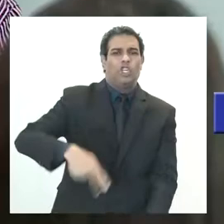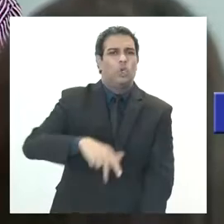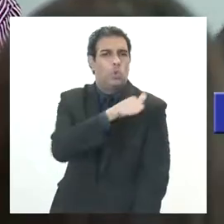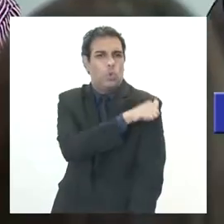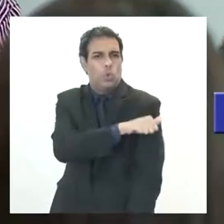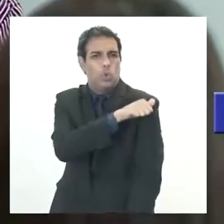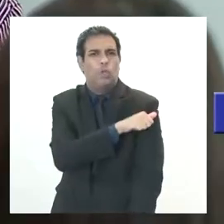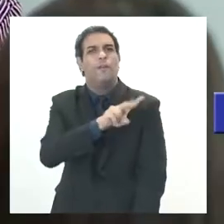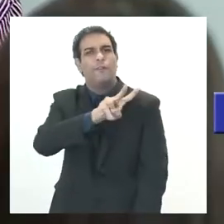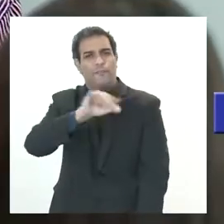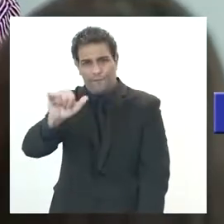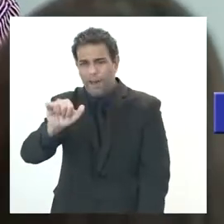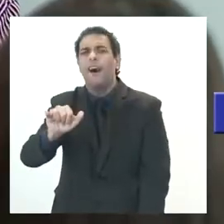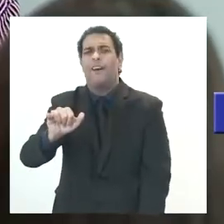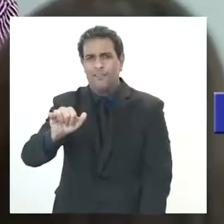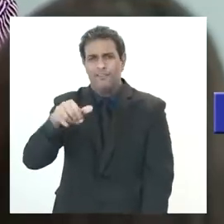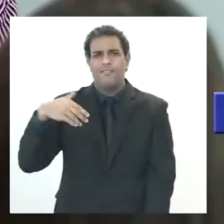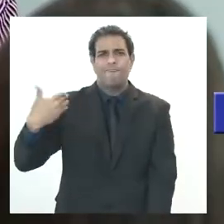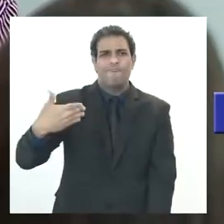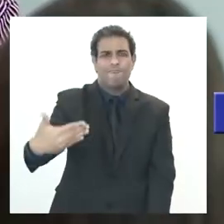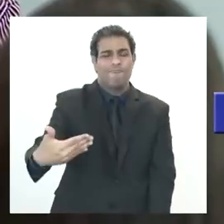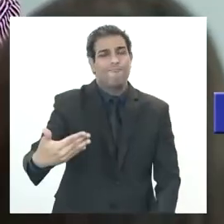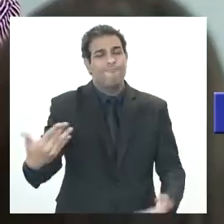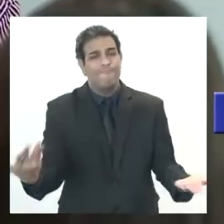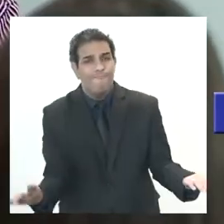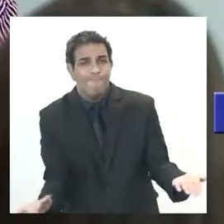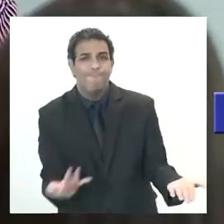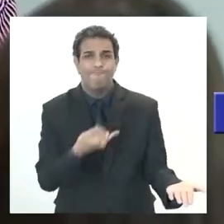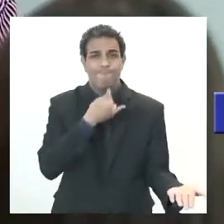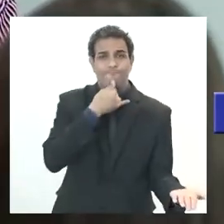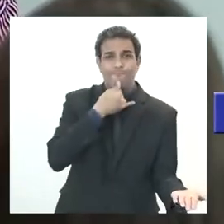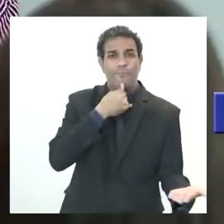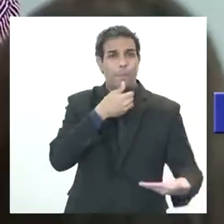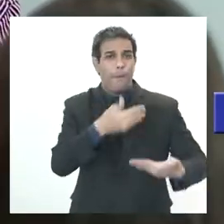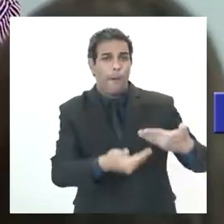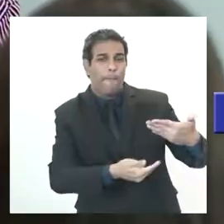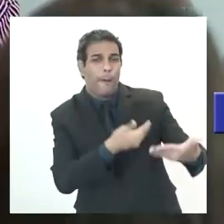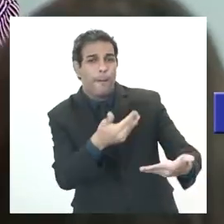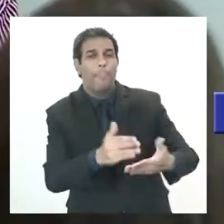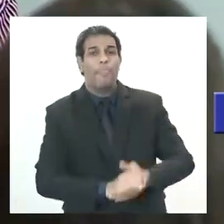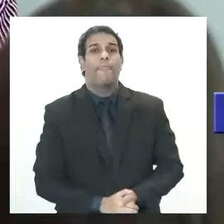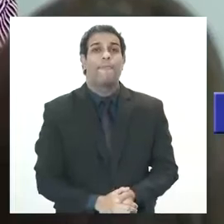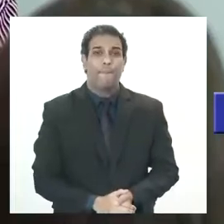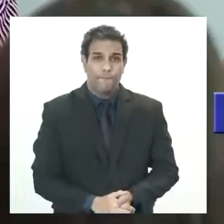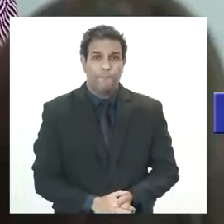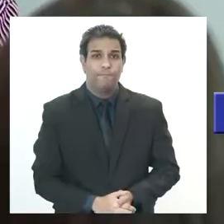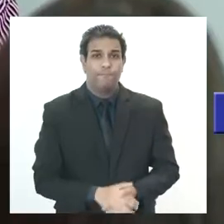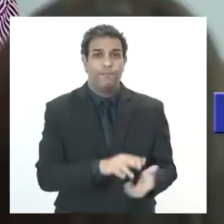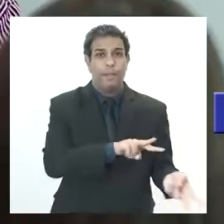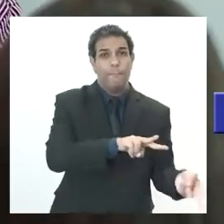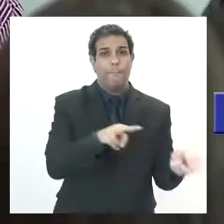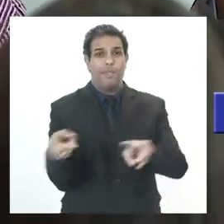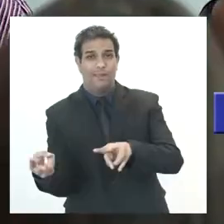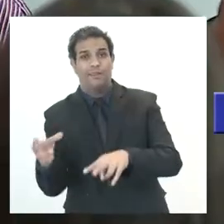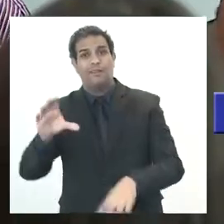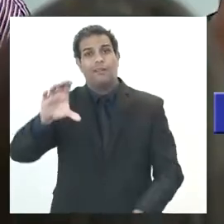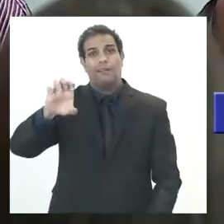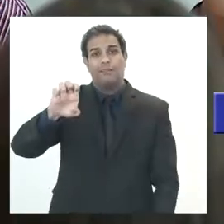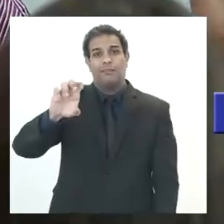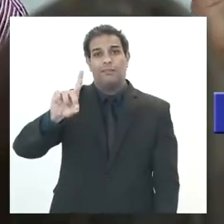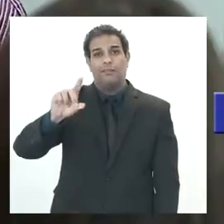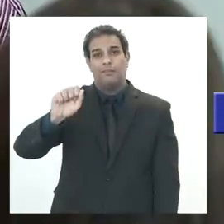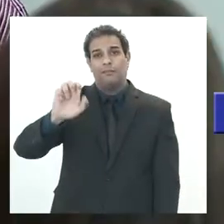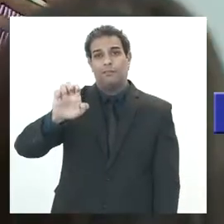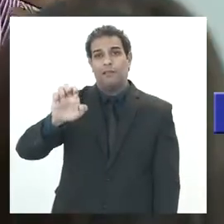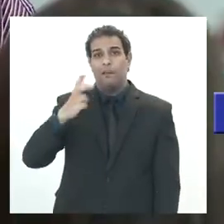e vai ter mais Porque infelizmente esse processo de concessão da Cedae que mostrando